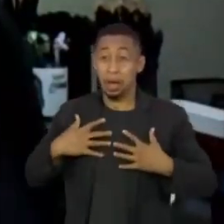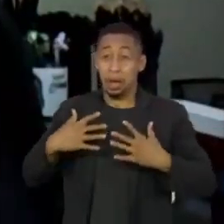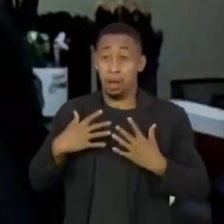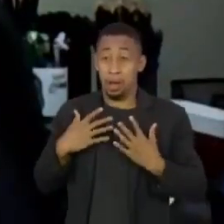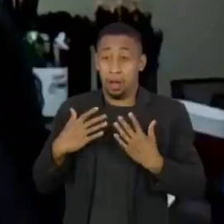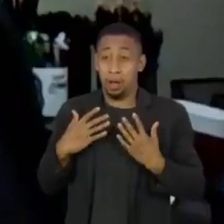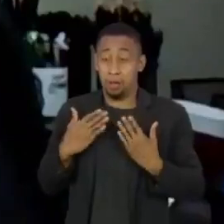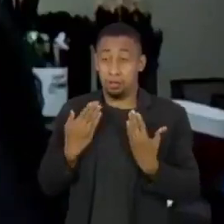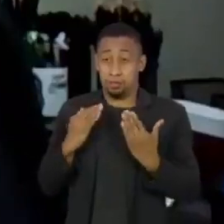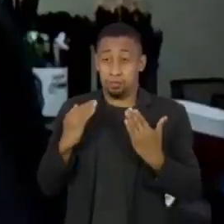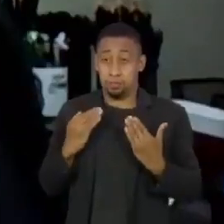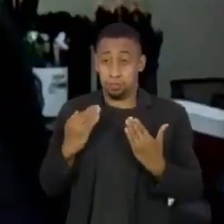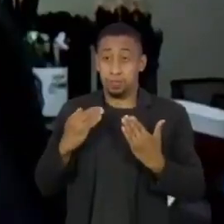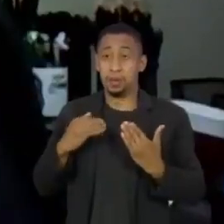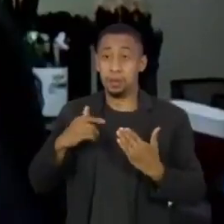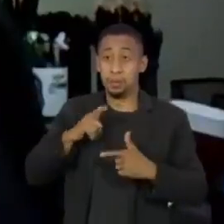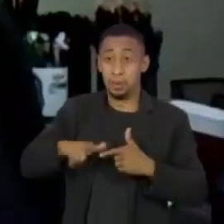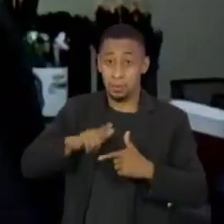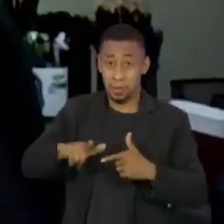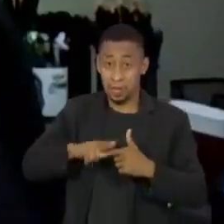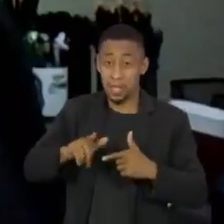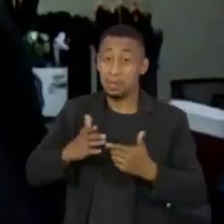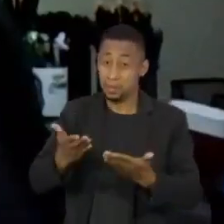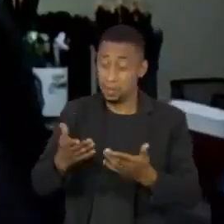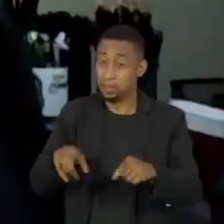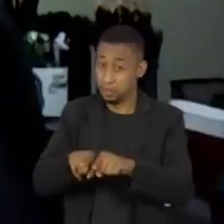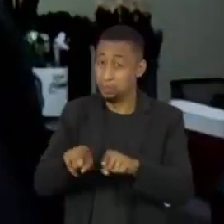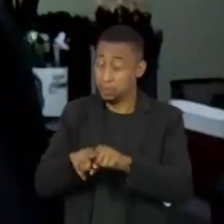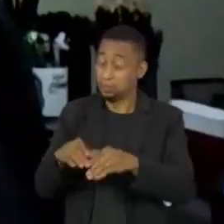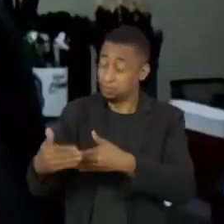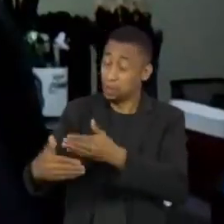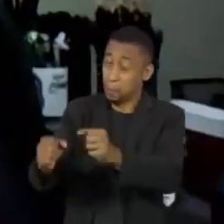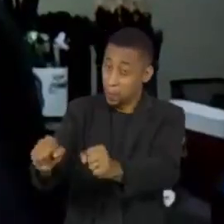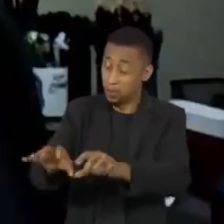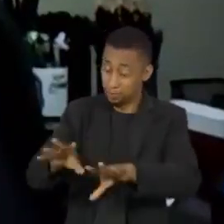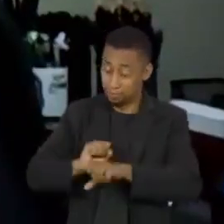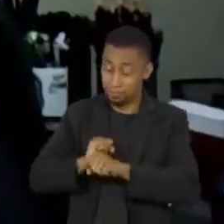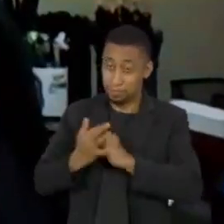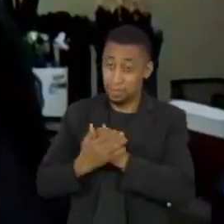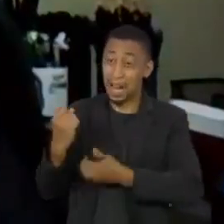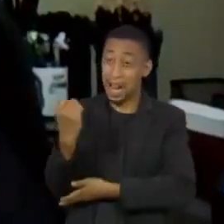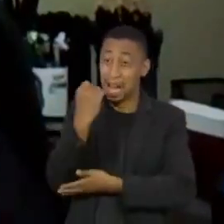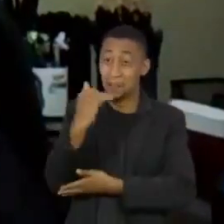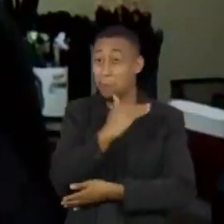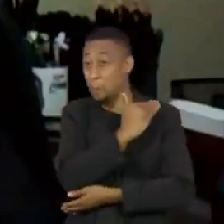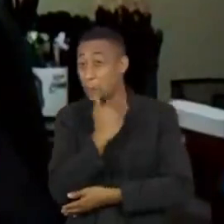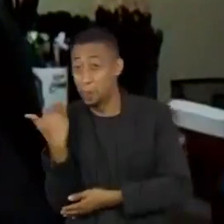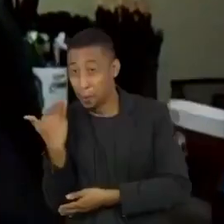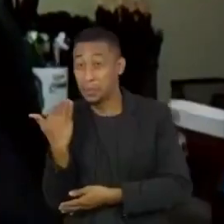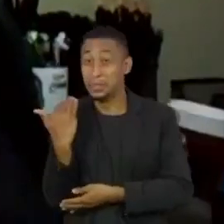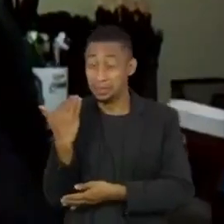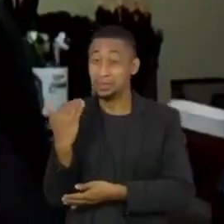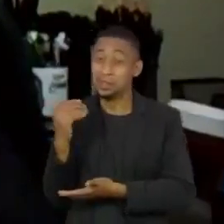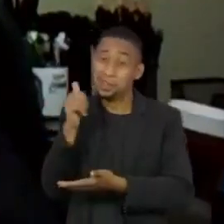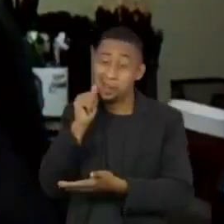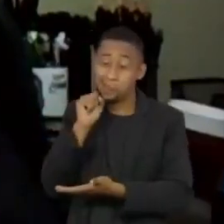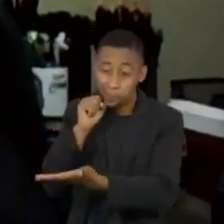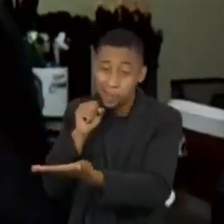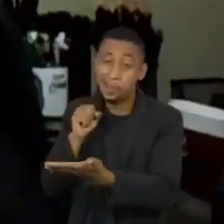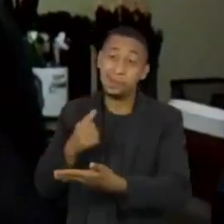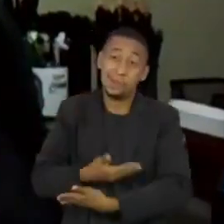risco, tanto de comprometimento mais grave, inclusive de morte, para ela e para o bebezinho. Então, dessa forma, nós